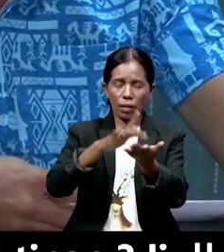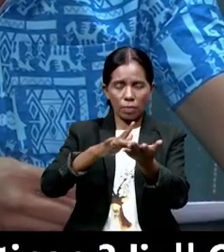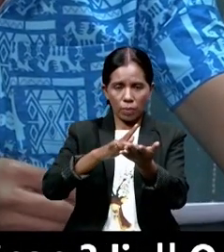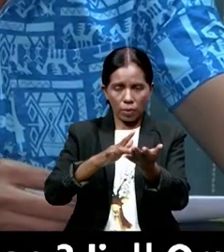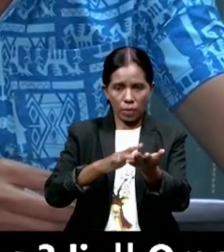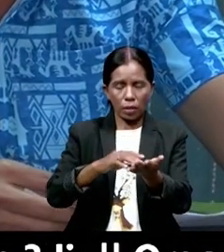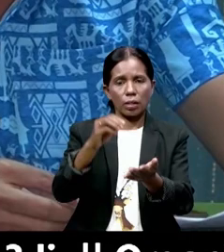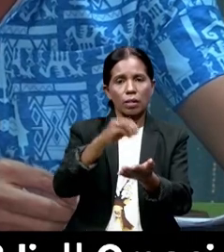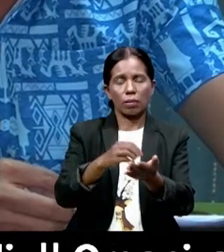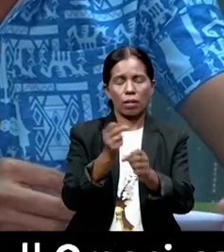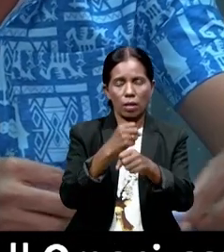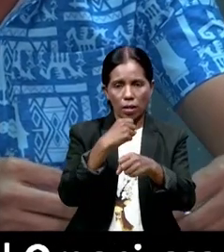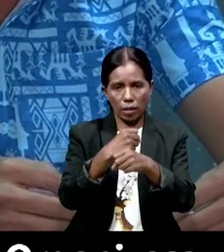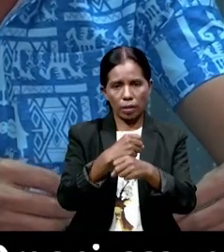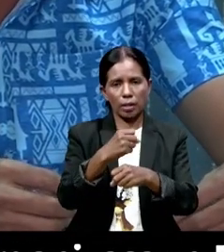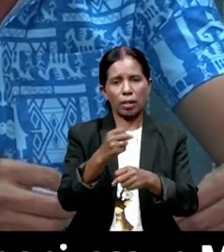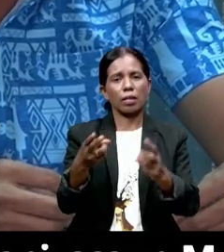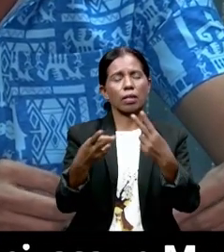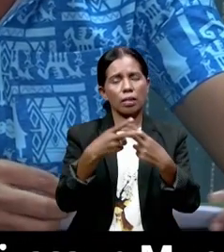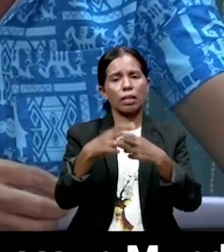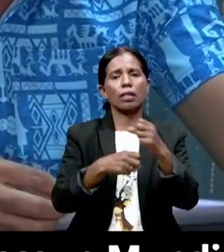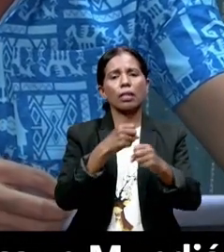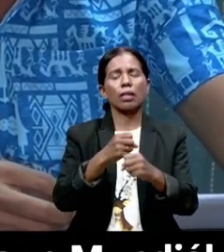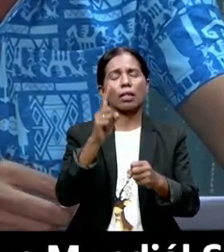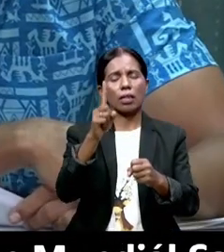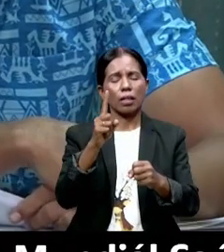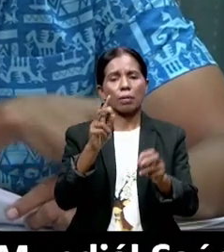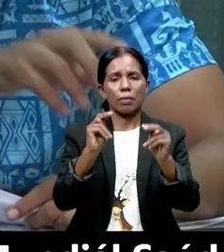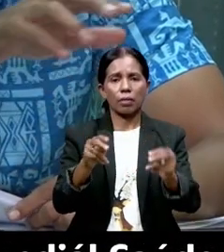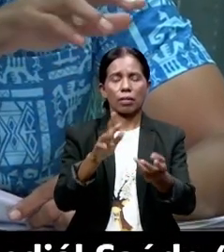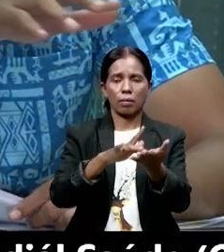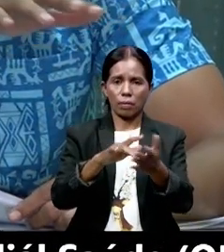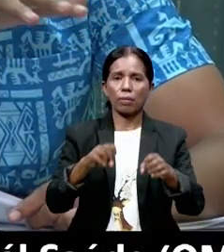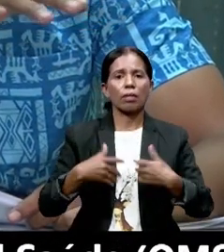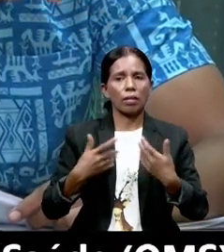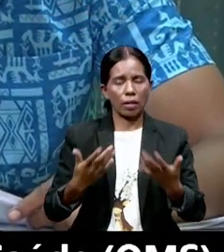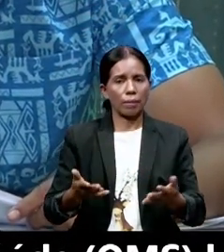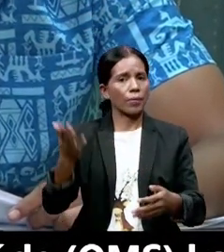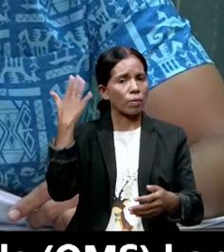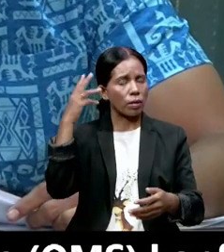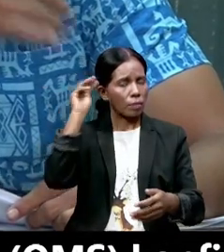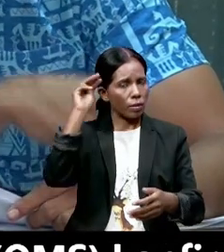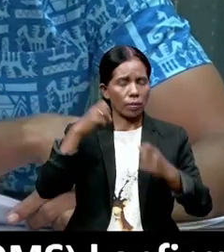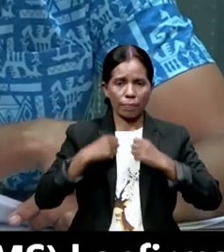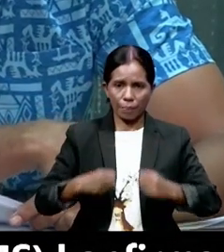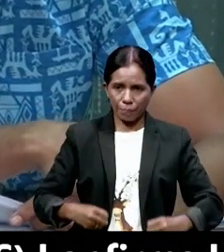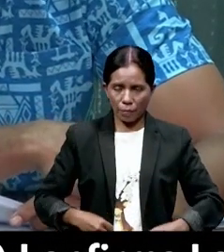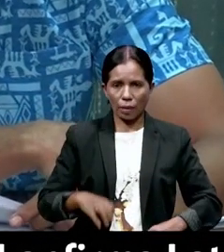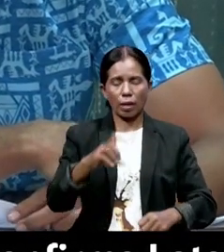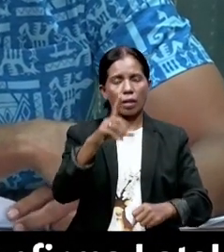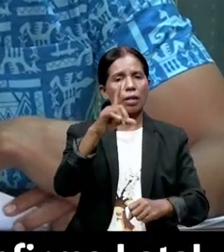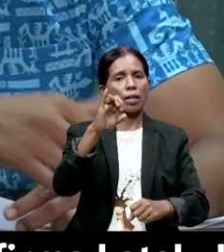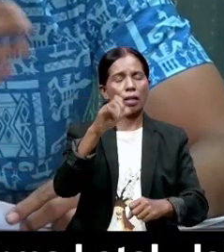para kalkula ina nida ne ita precisa hira ne ebe. Antes do ministro Saúde Eli dos Reis Amaral Mos